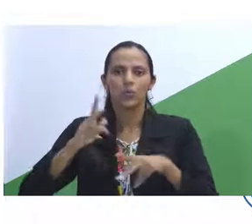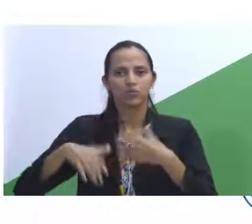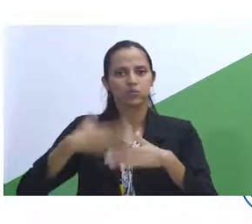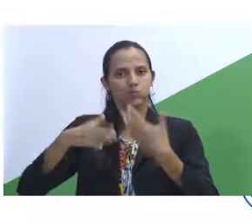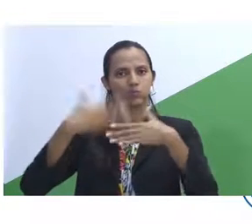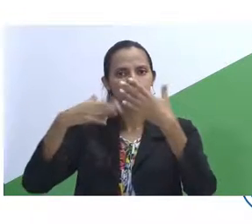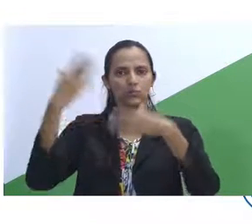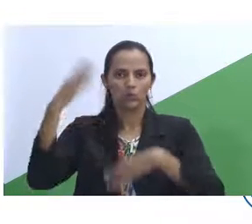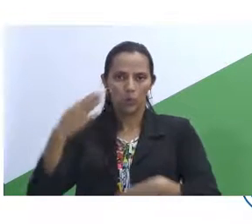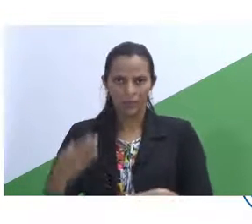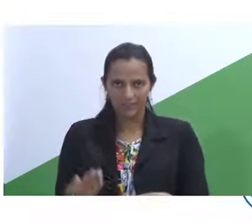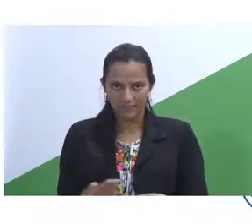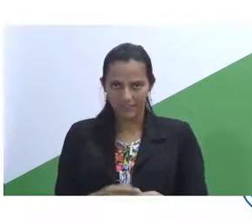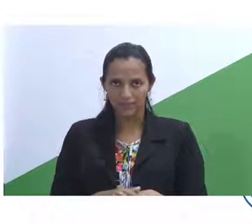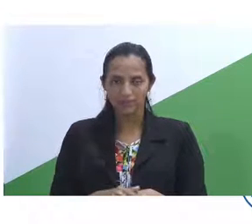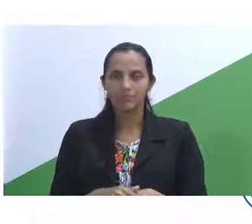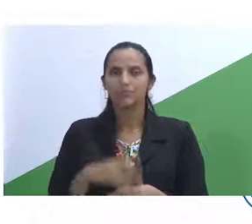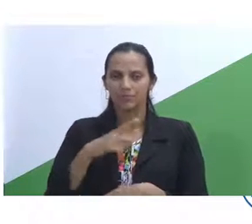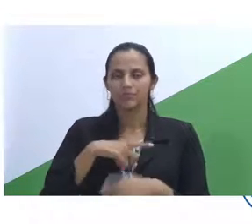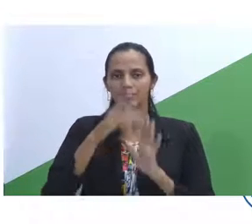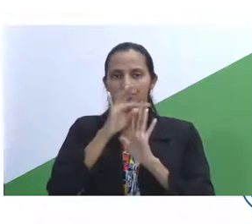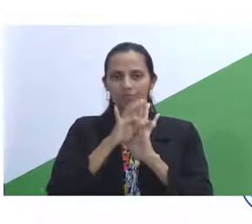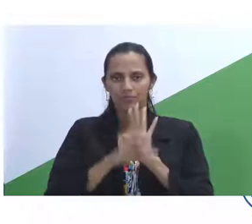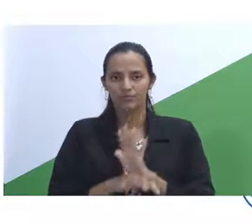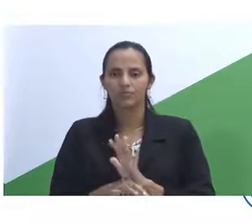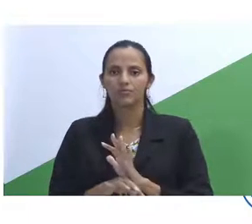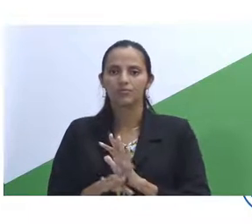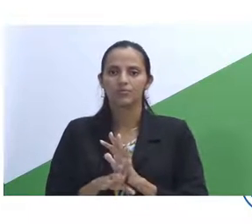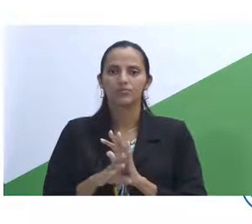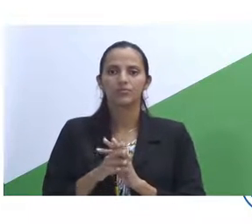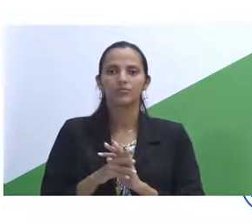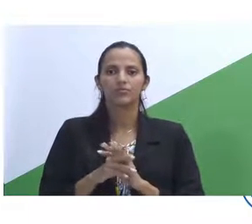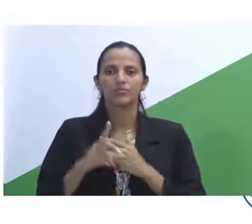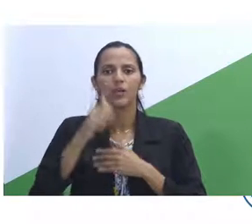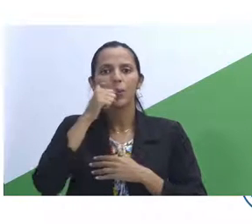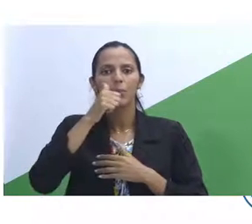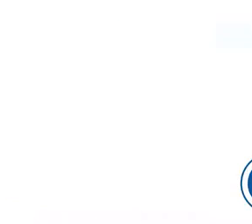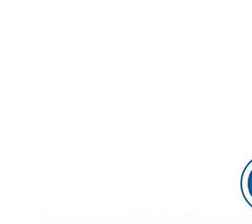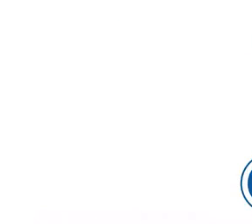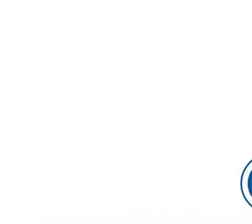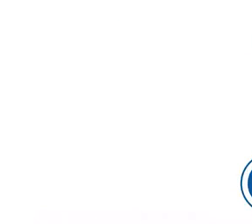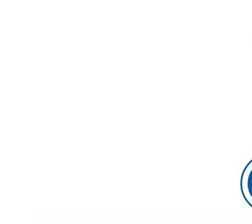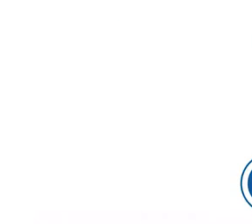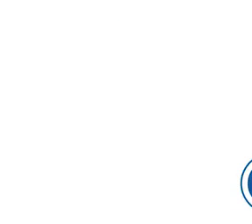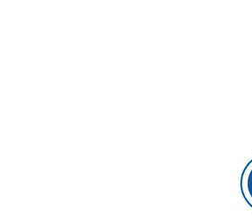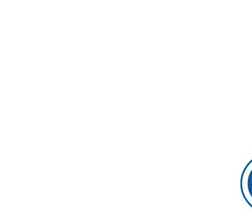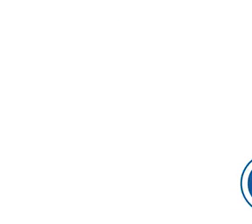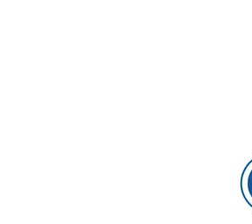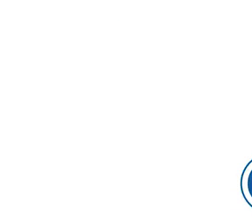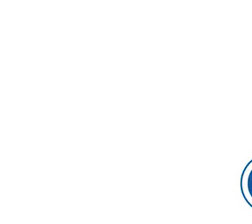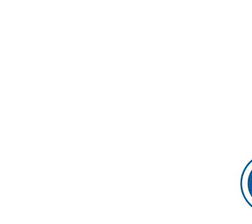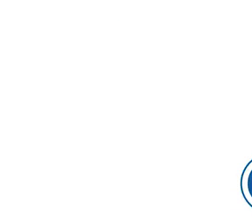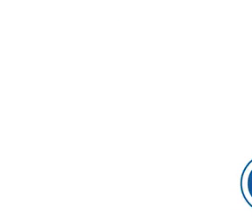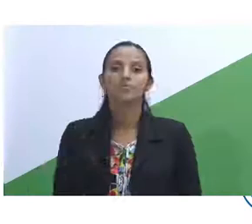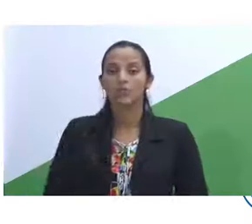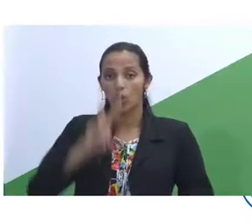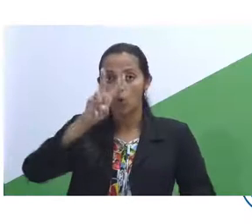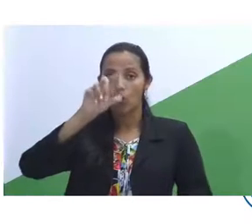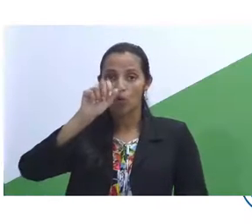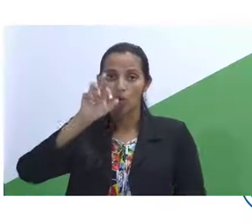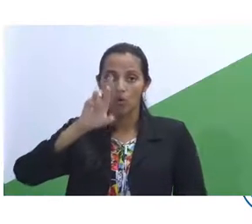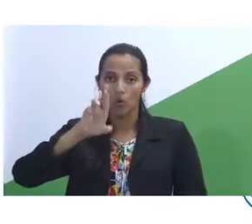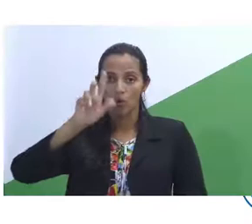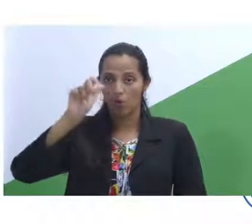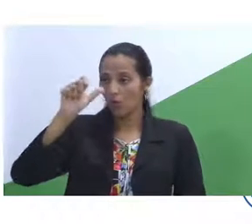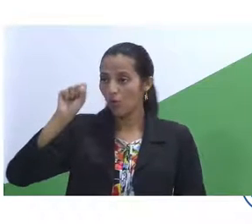no Brasil. É tirado, então, do texto Estado Novo, da Marília Cecilina de Araújo. Vargas, então, ele vai tomar